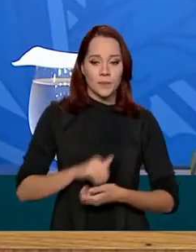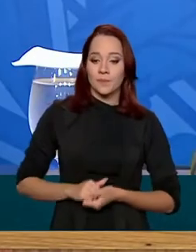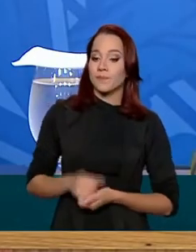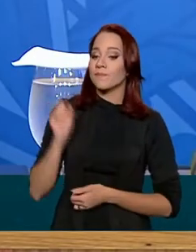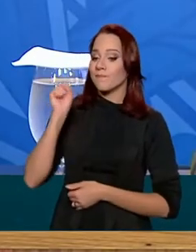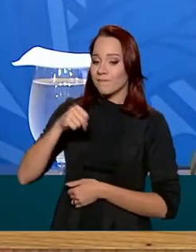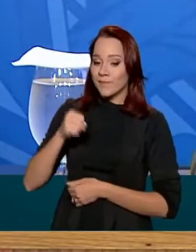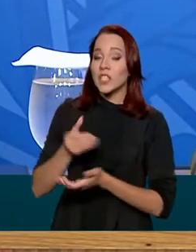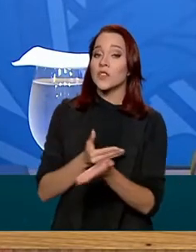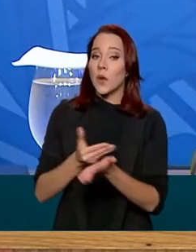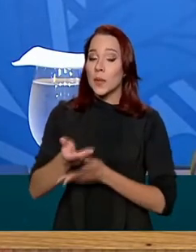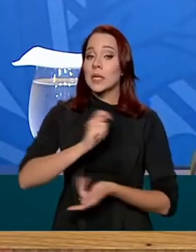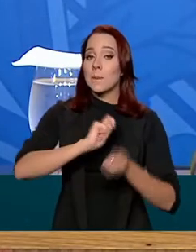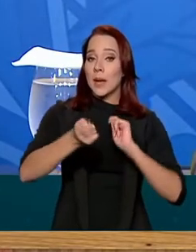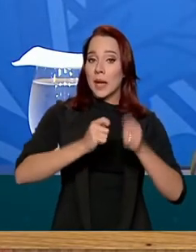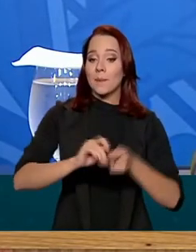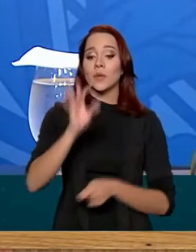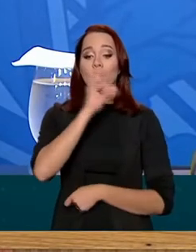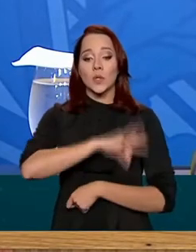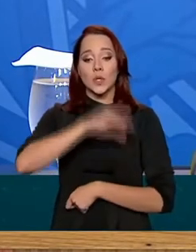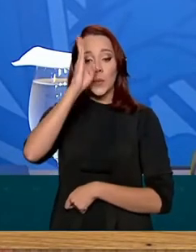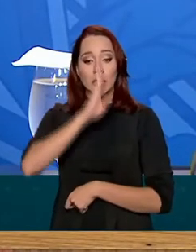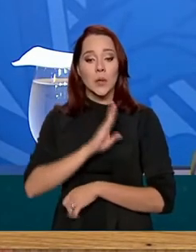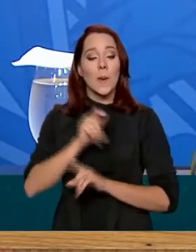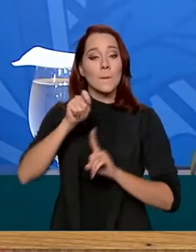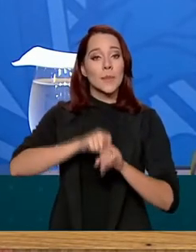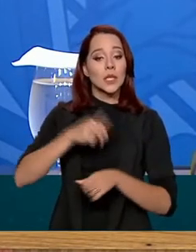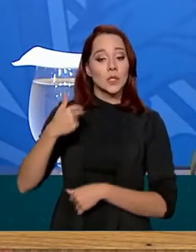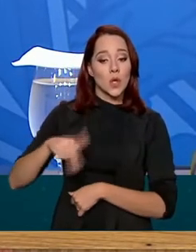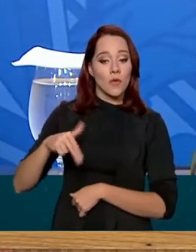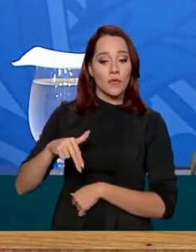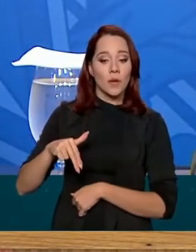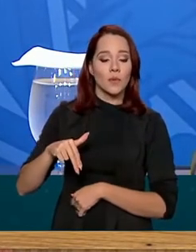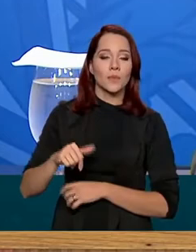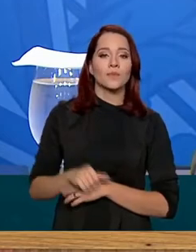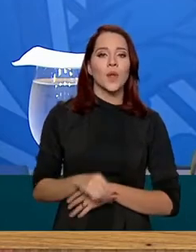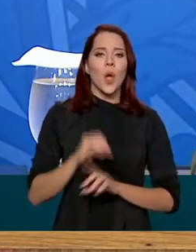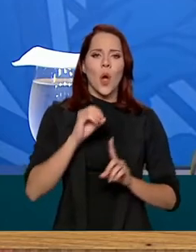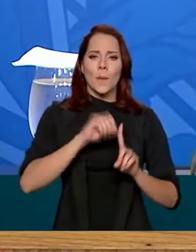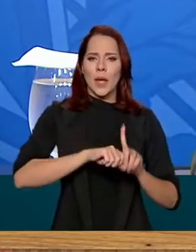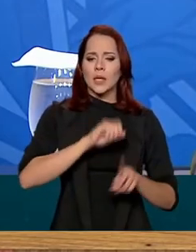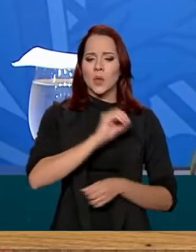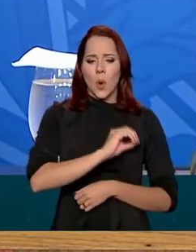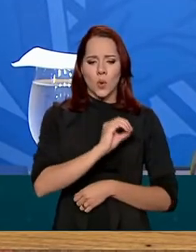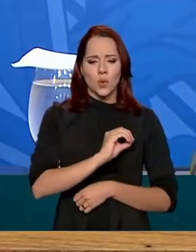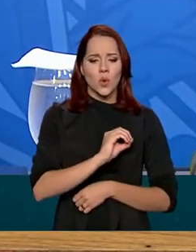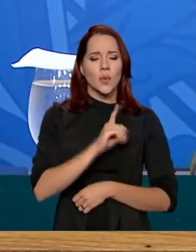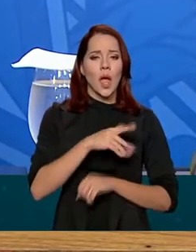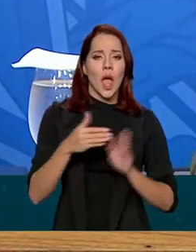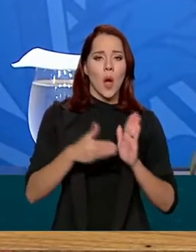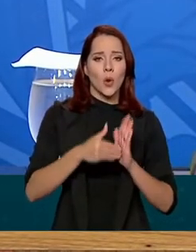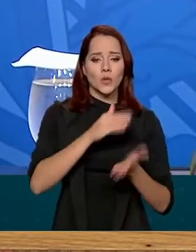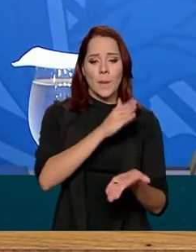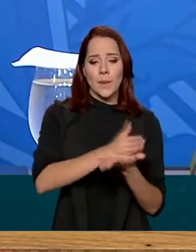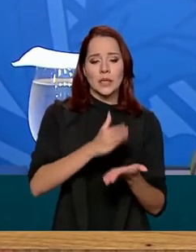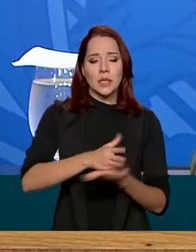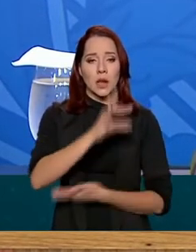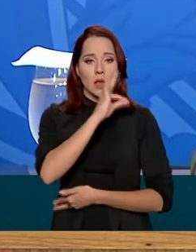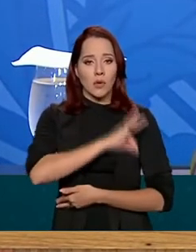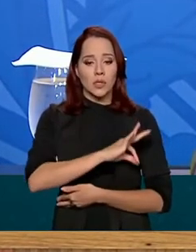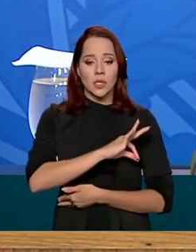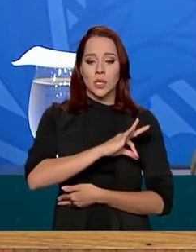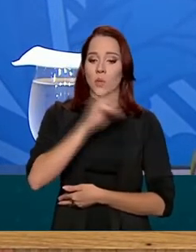nós vamos começar o pagamento do Auxílio Brasil em novembro. Outubro, essa última parcela do